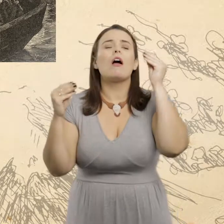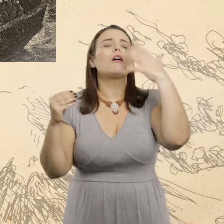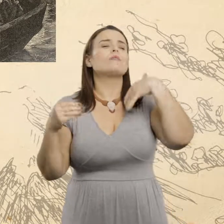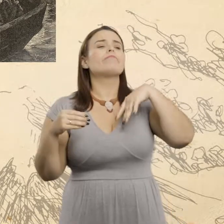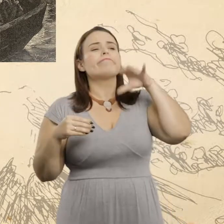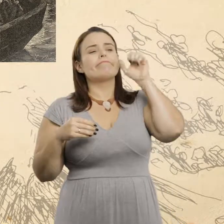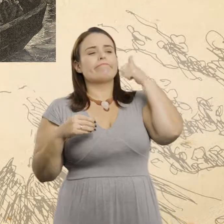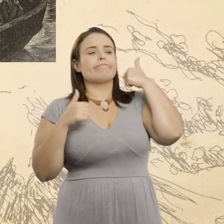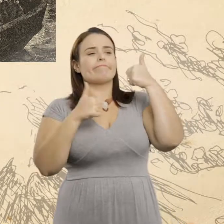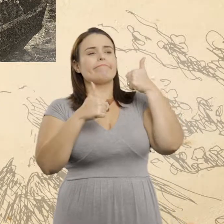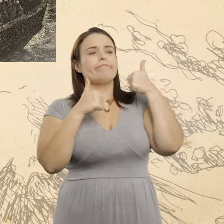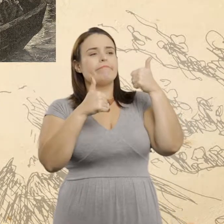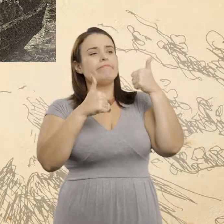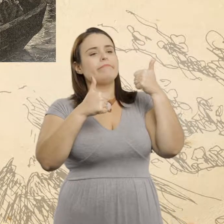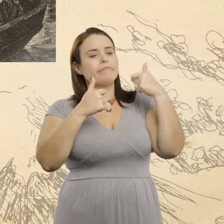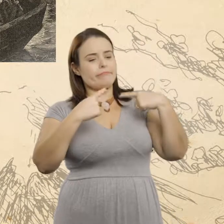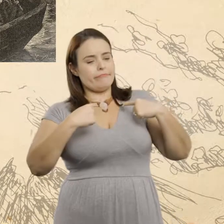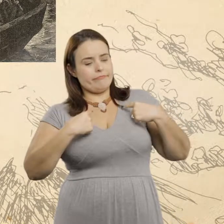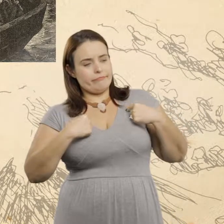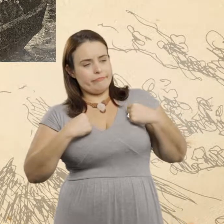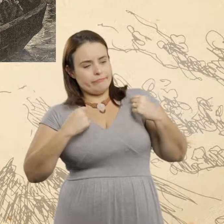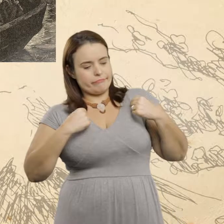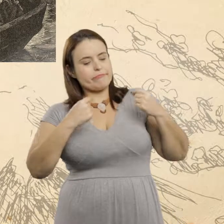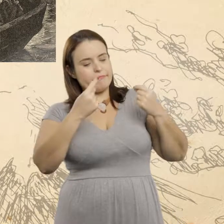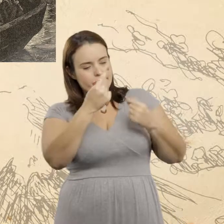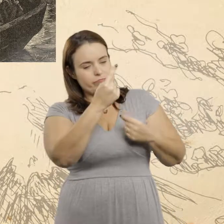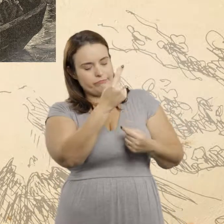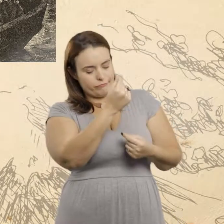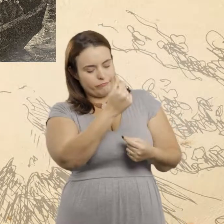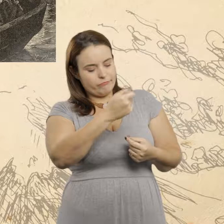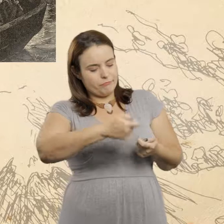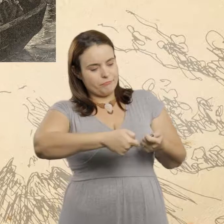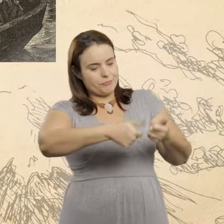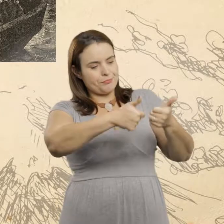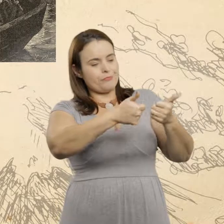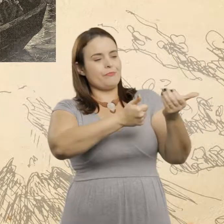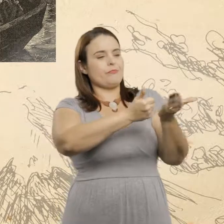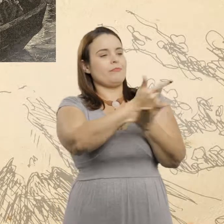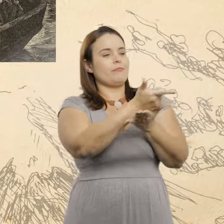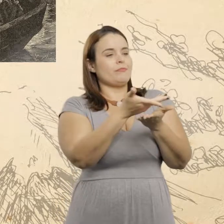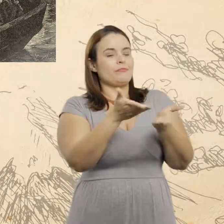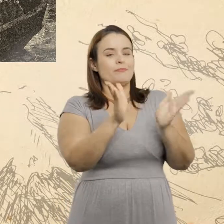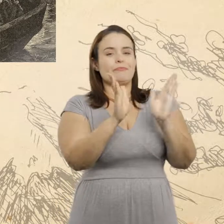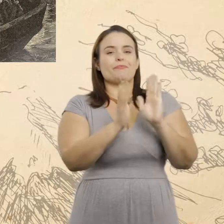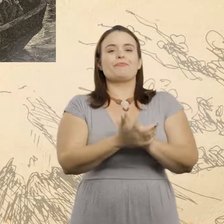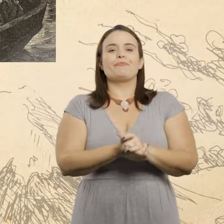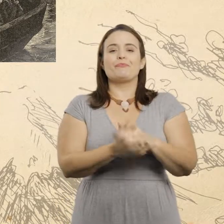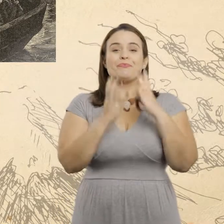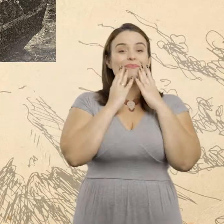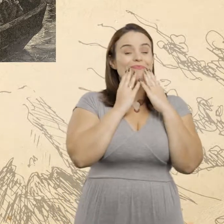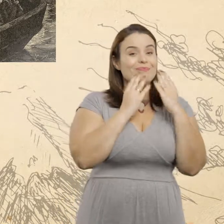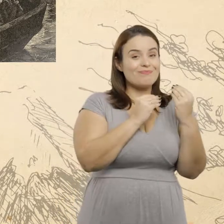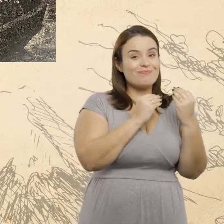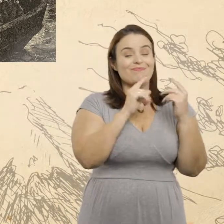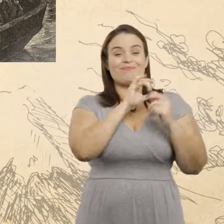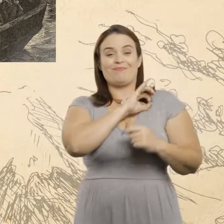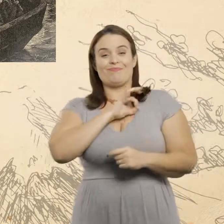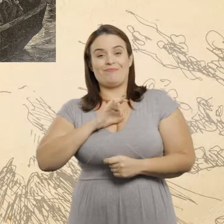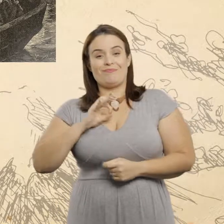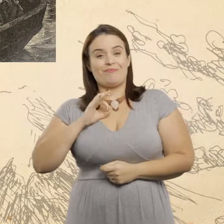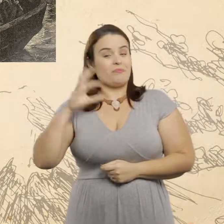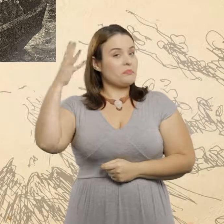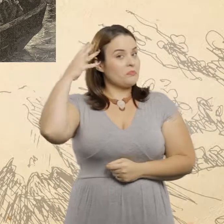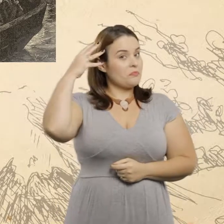pelo sumiço. O Sr. Fogg ouviu tudo e deu dinheiro para Passepartout comprar roupas novas. O Sr. Fogg, Aouda